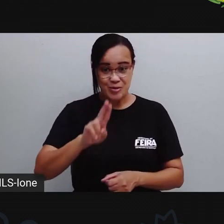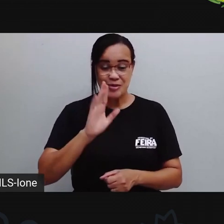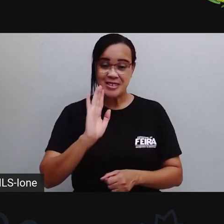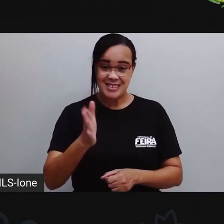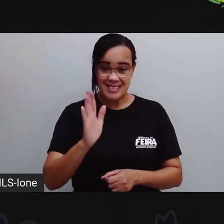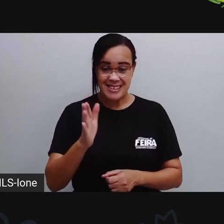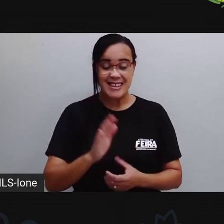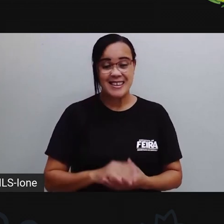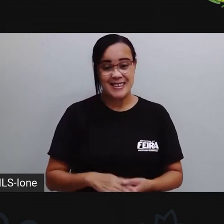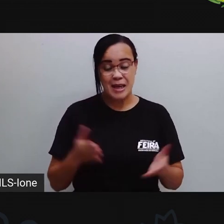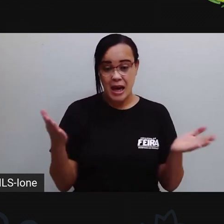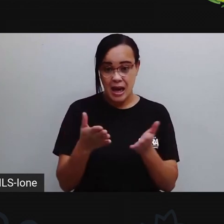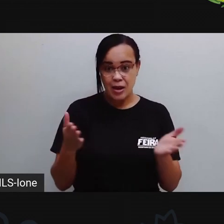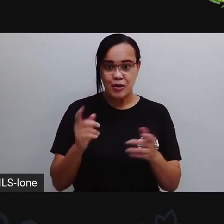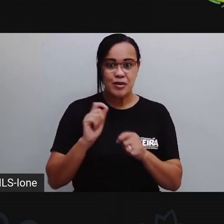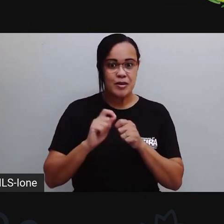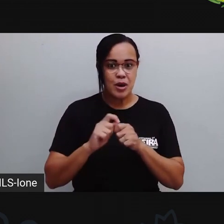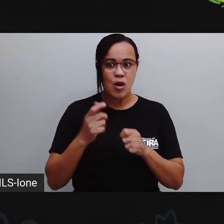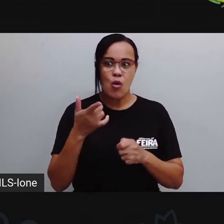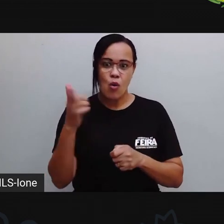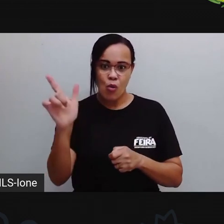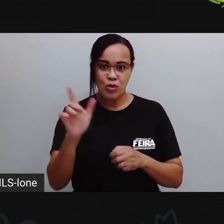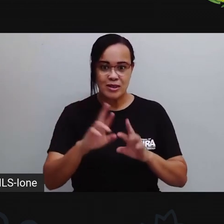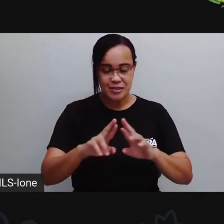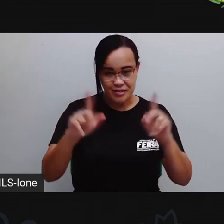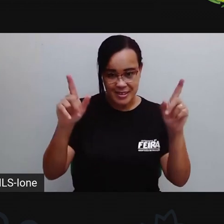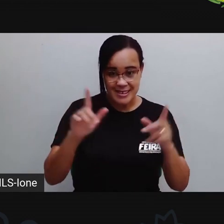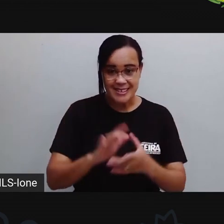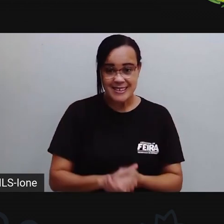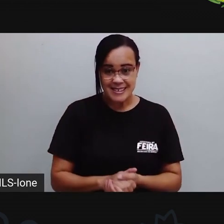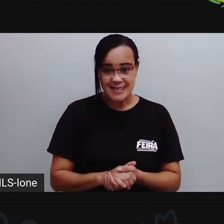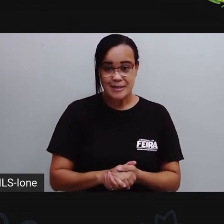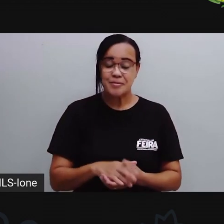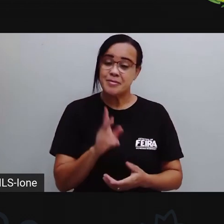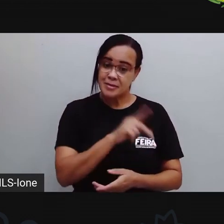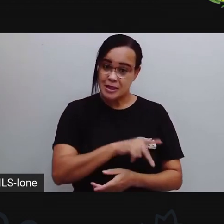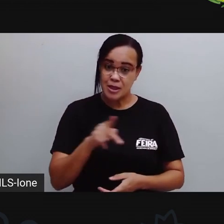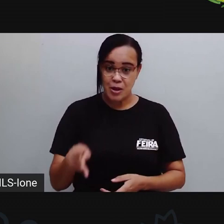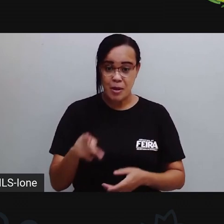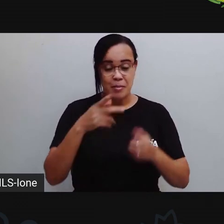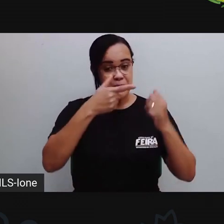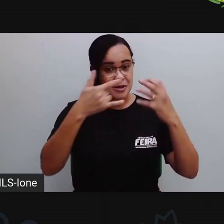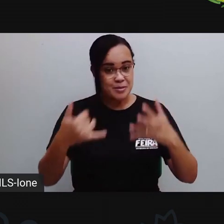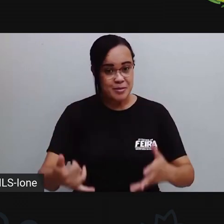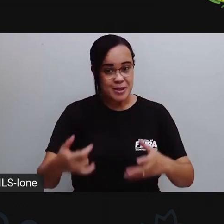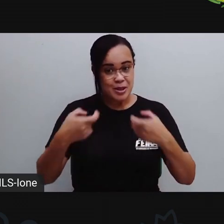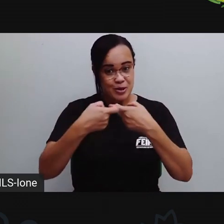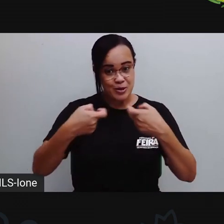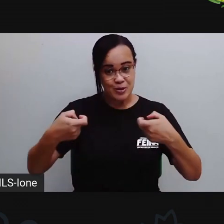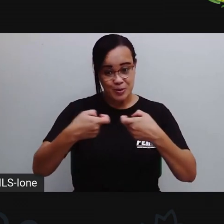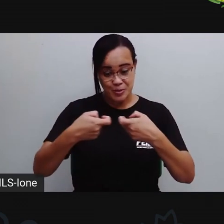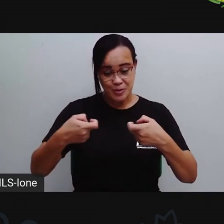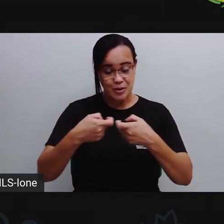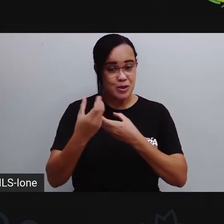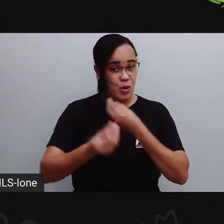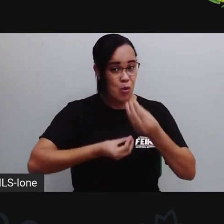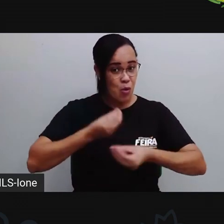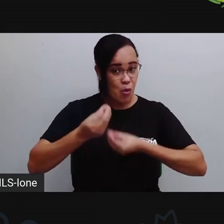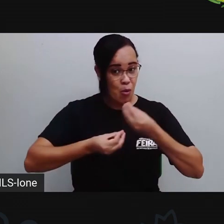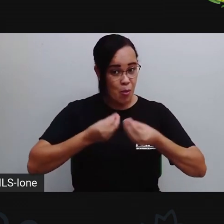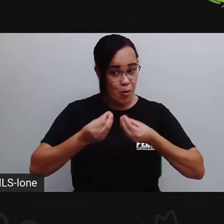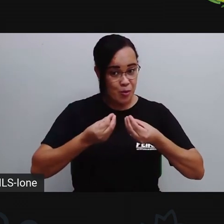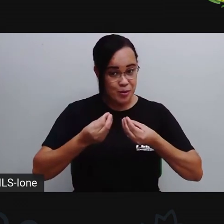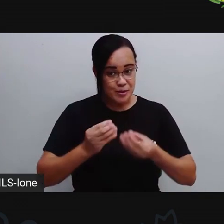outra técnica agora, né? A Pro falou com vocês que a gente ia customizar essas meinhas aqui, ó. Pois é, antes, né, de